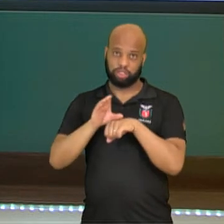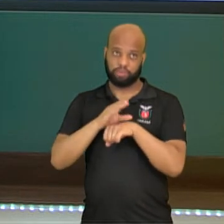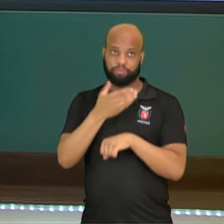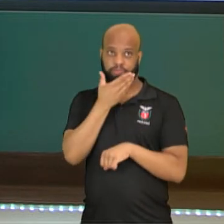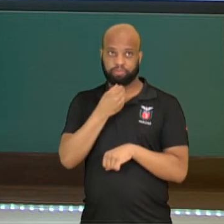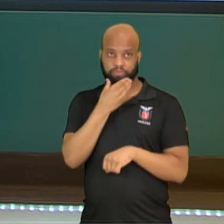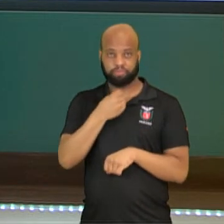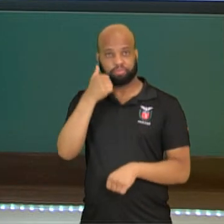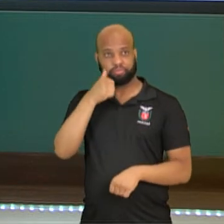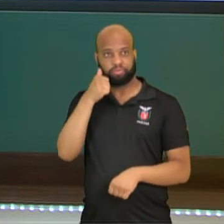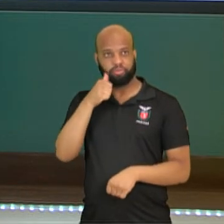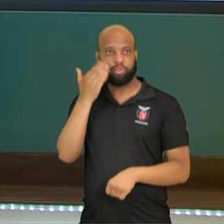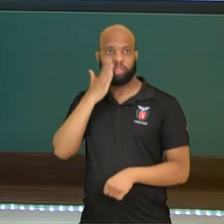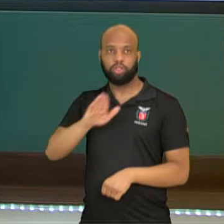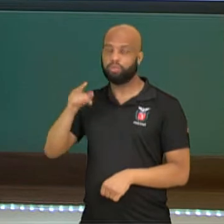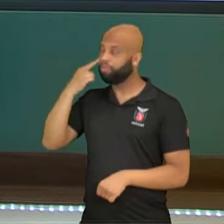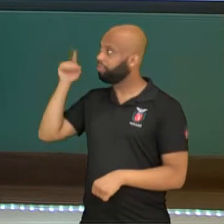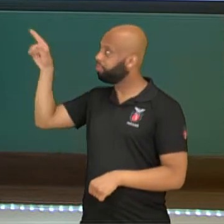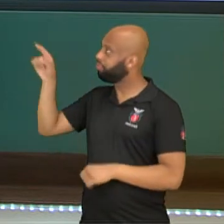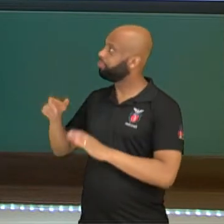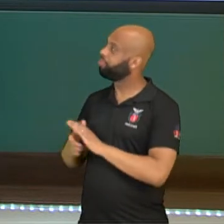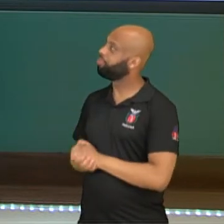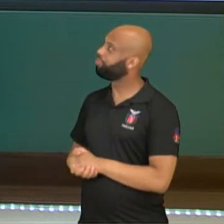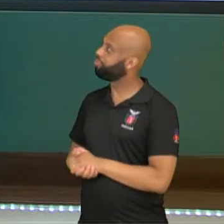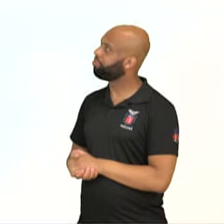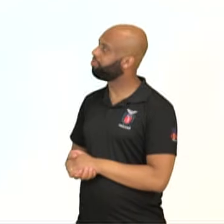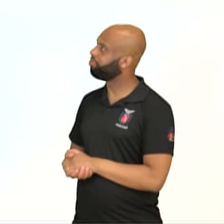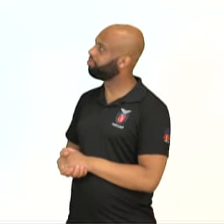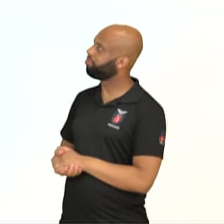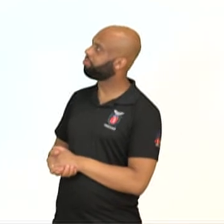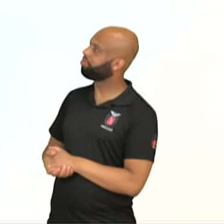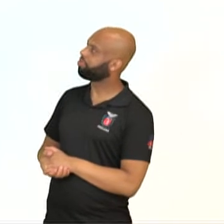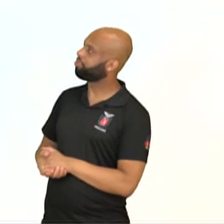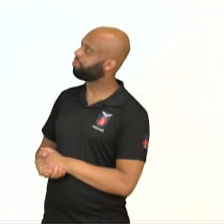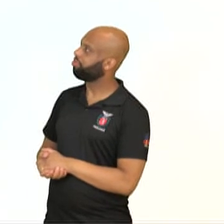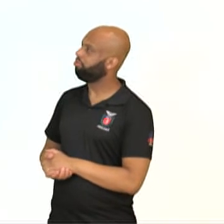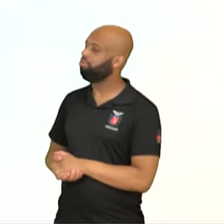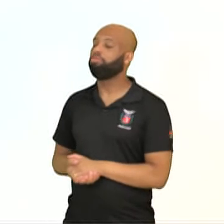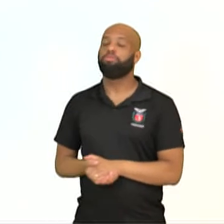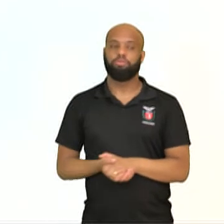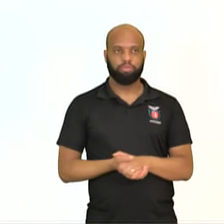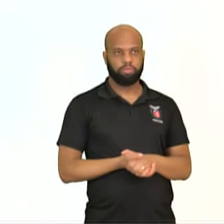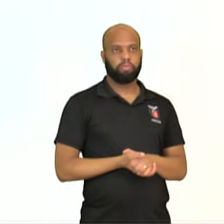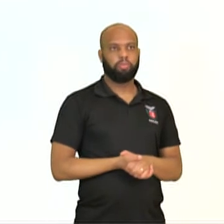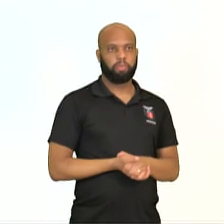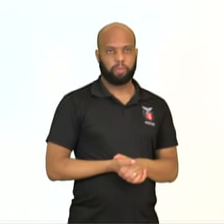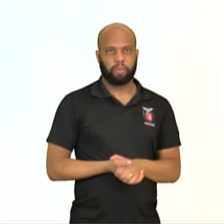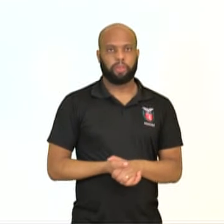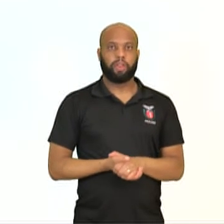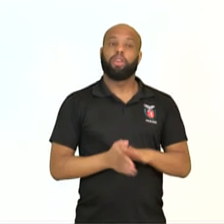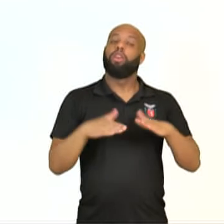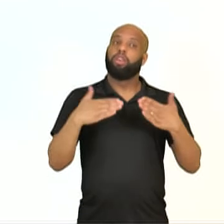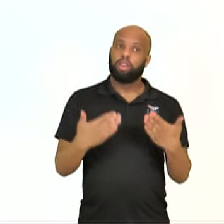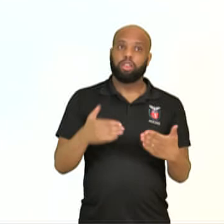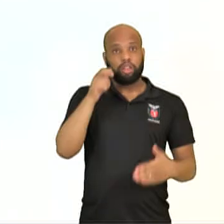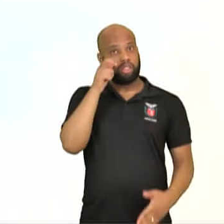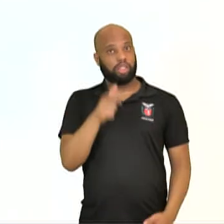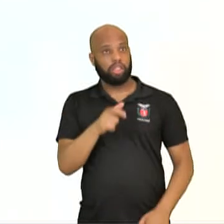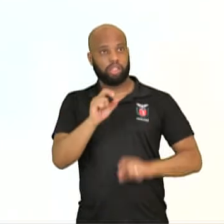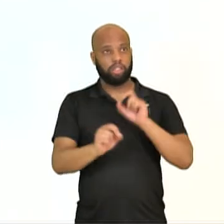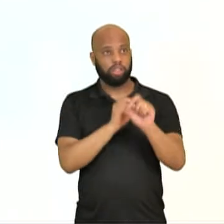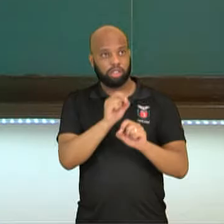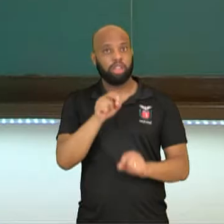as femininas, la sal, la labor, la protesta, la risa. Né? Interessante,